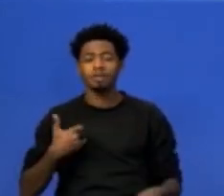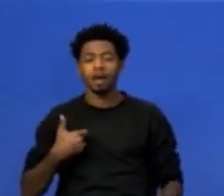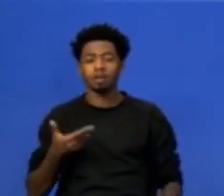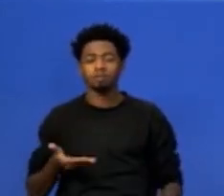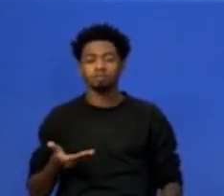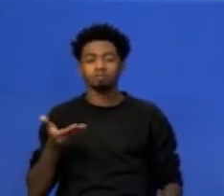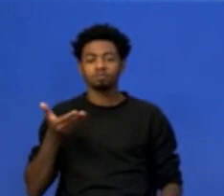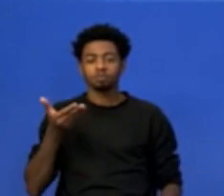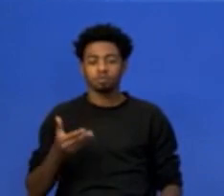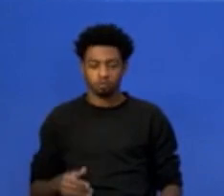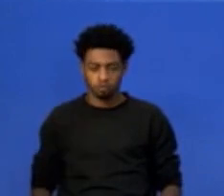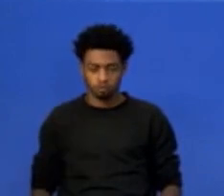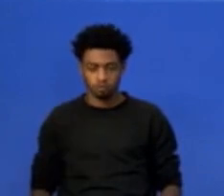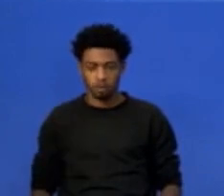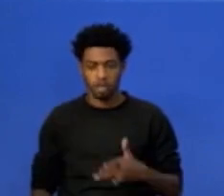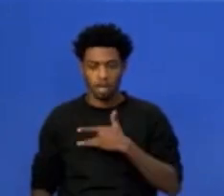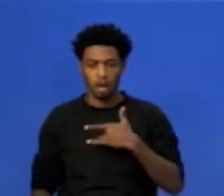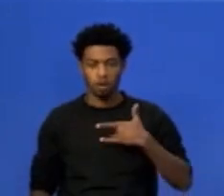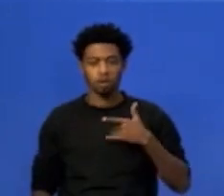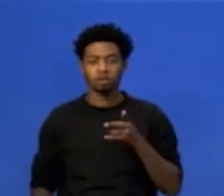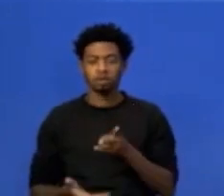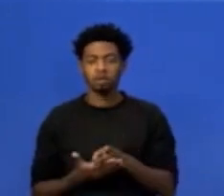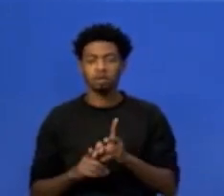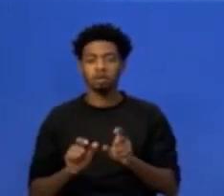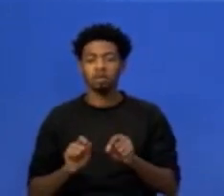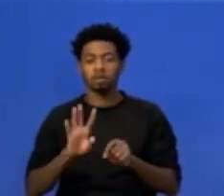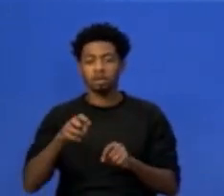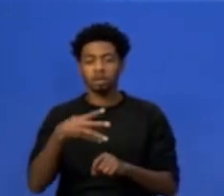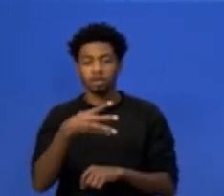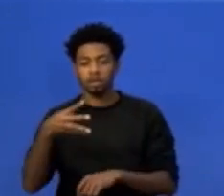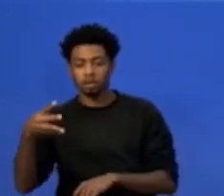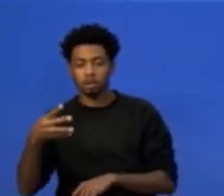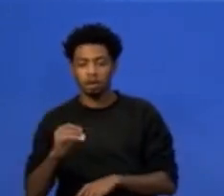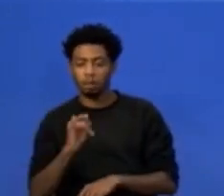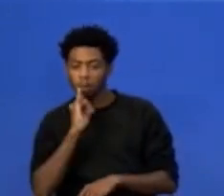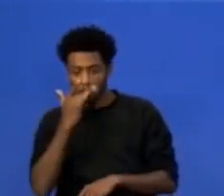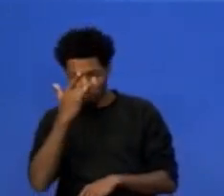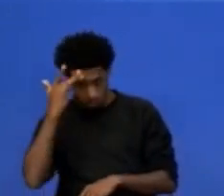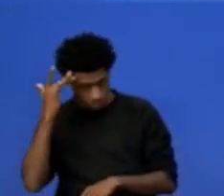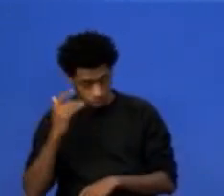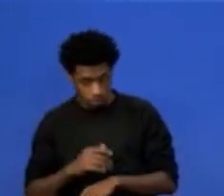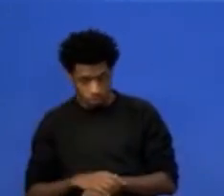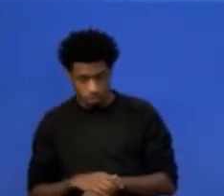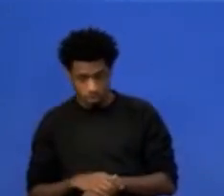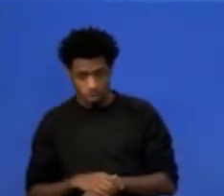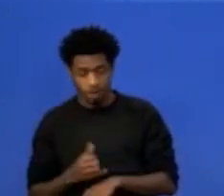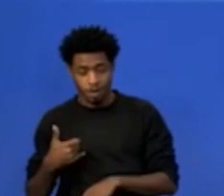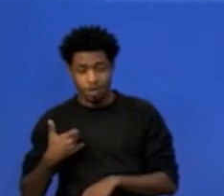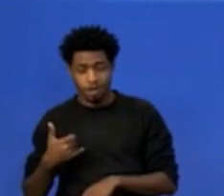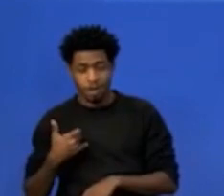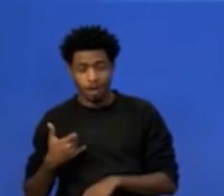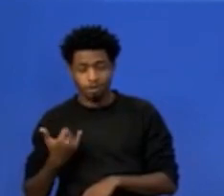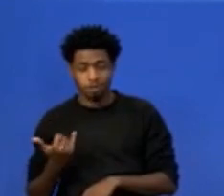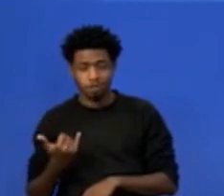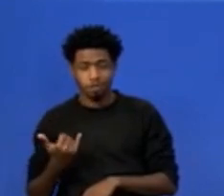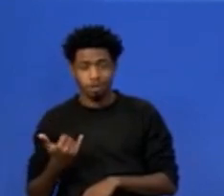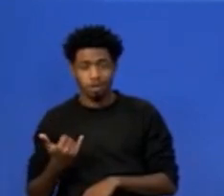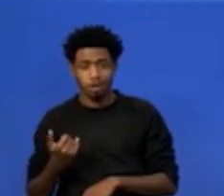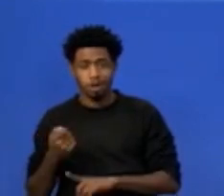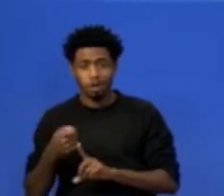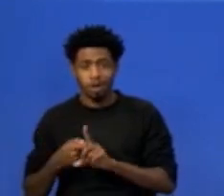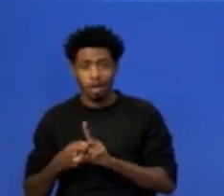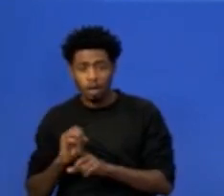Então, os planos de saúde, eles seguem uma tabela, o indivíduo de 0 ano até 10 anos é um